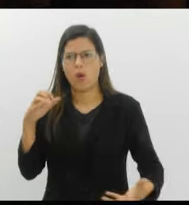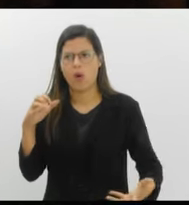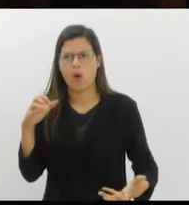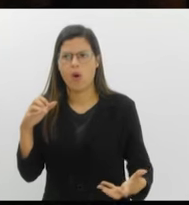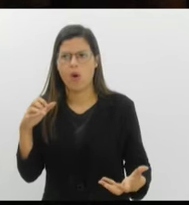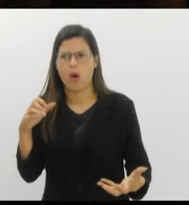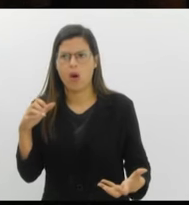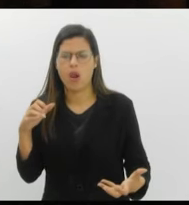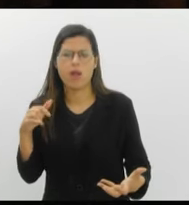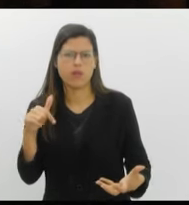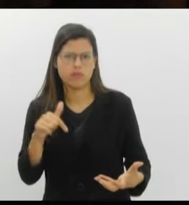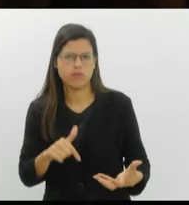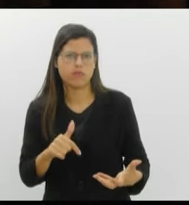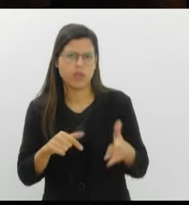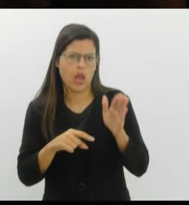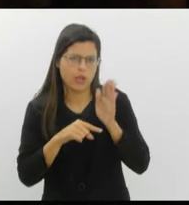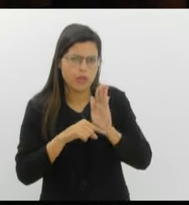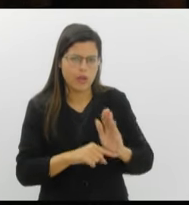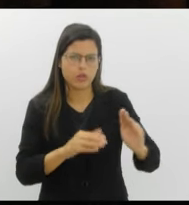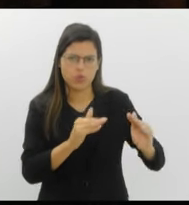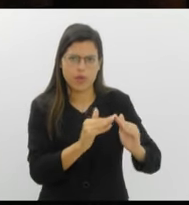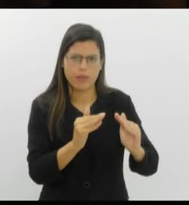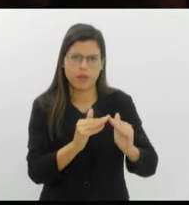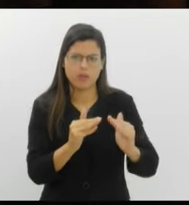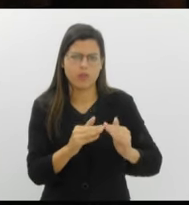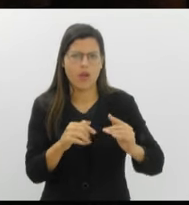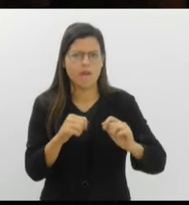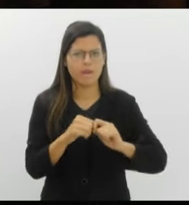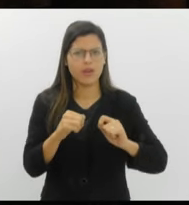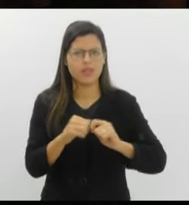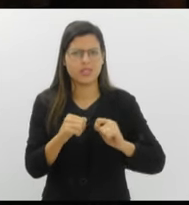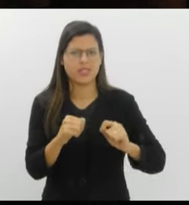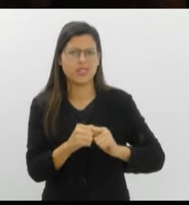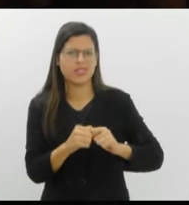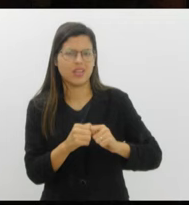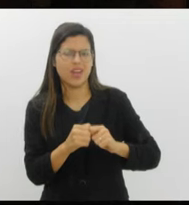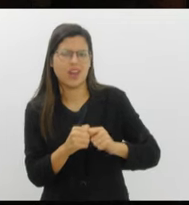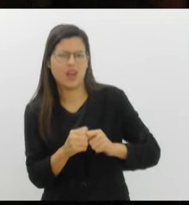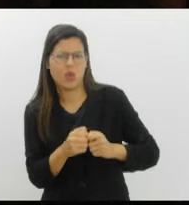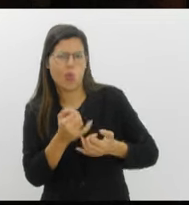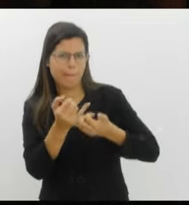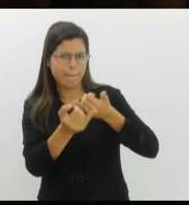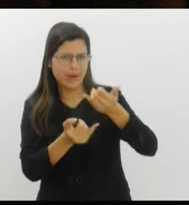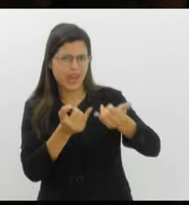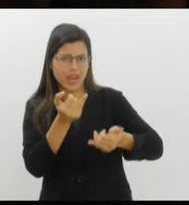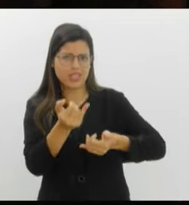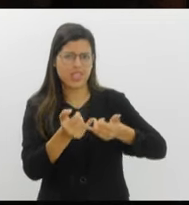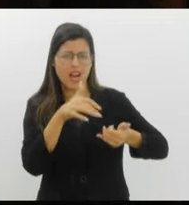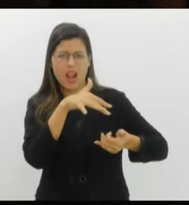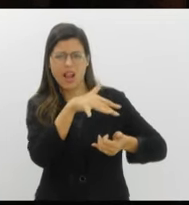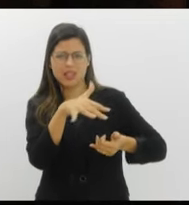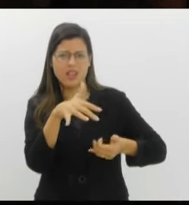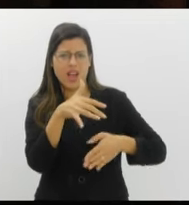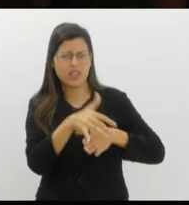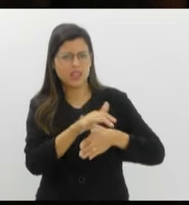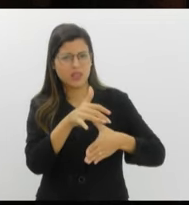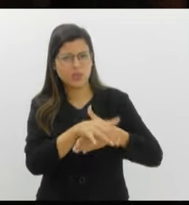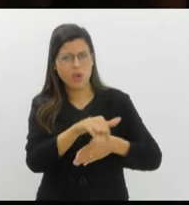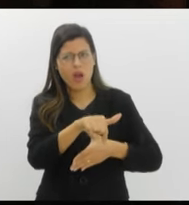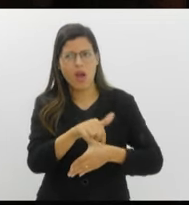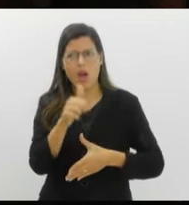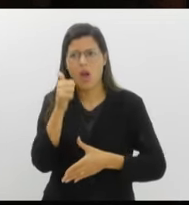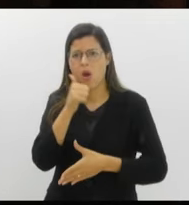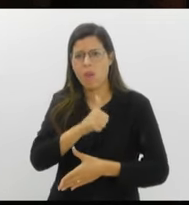de um programa habitacional, fazendo gracinhas, gracejos sexuais, de cunho sexual para essa senhora humilde, uma mulher